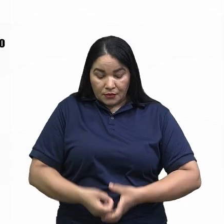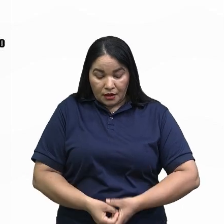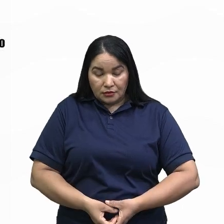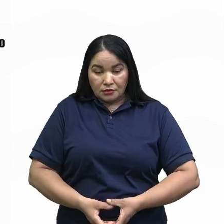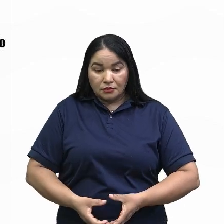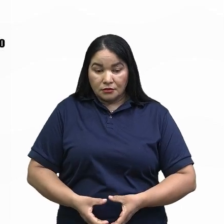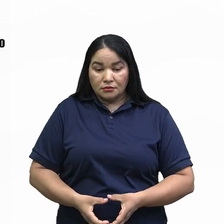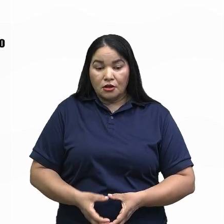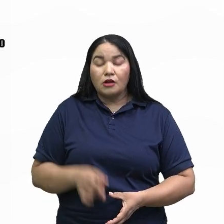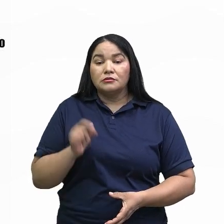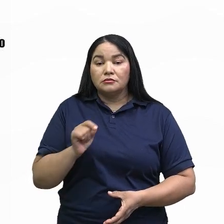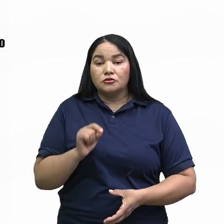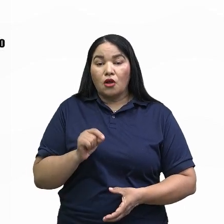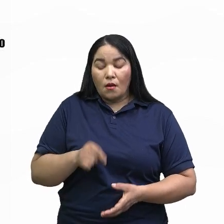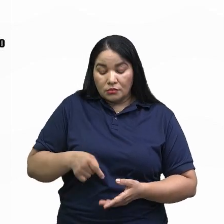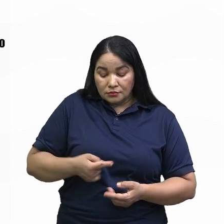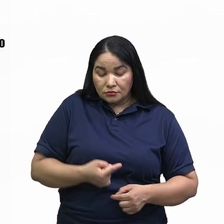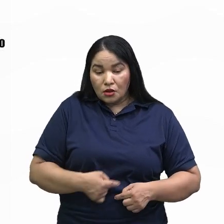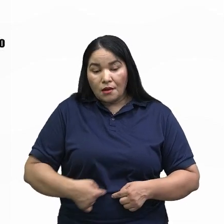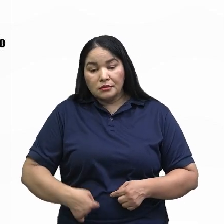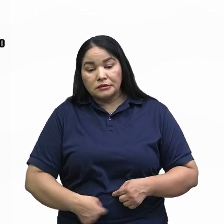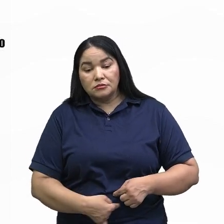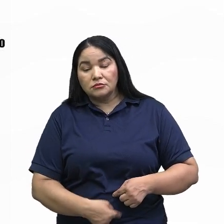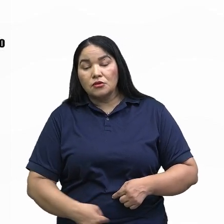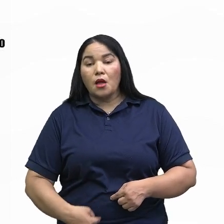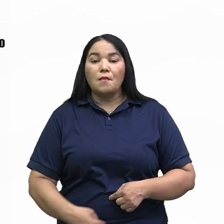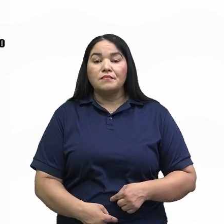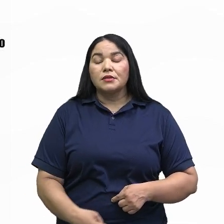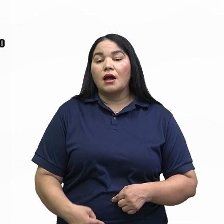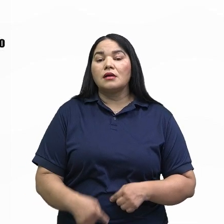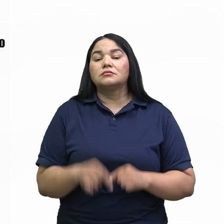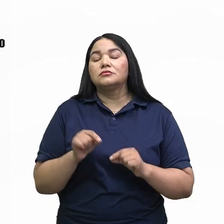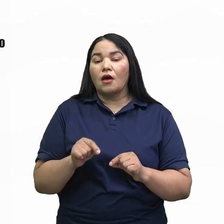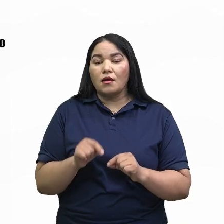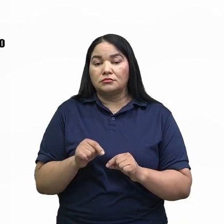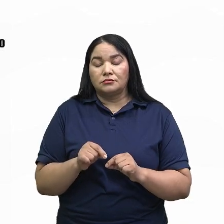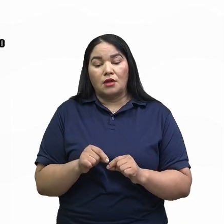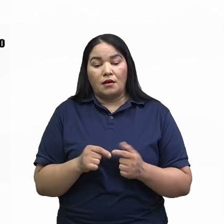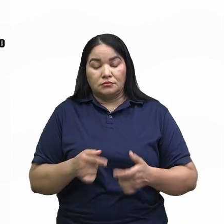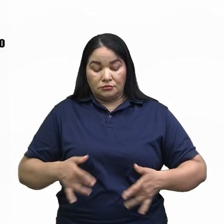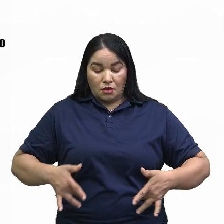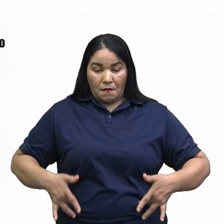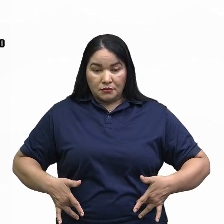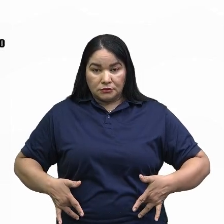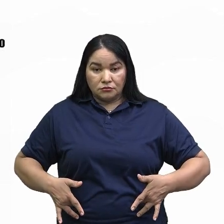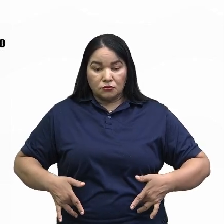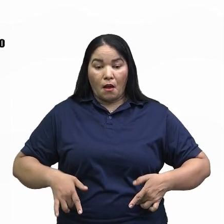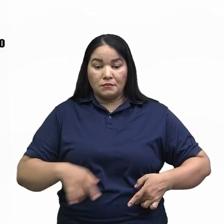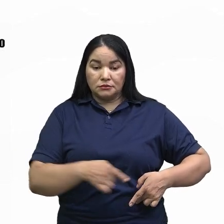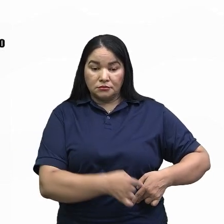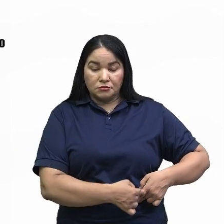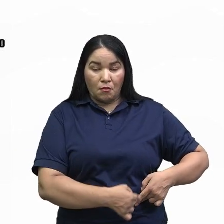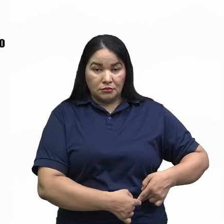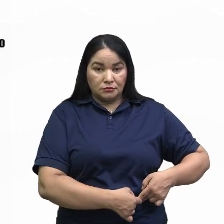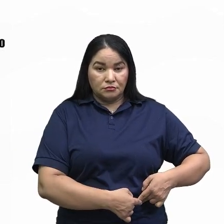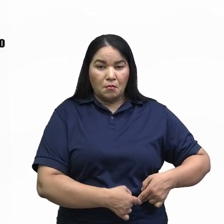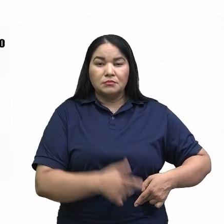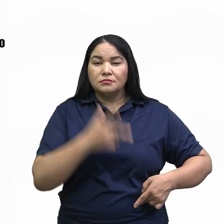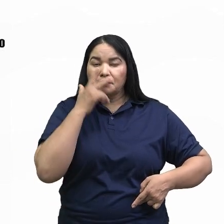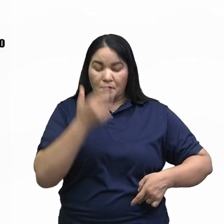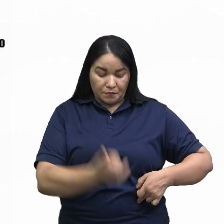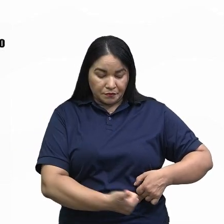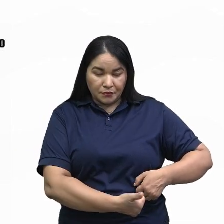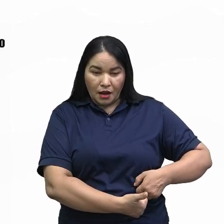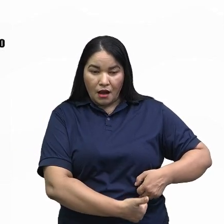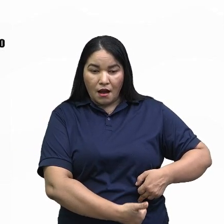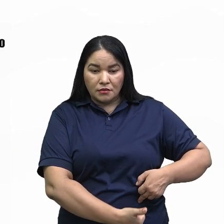E o caminho que ele vai seguir é do uréter. Então, ele vai sair do rim, vai descer pelo uréter, que são essas duas estruturas que a